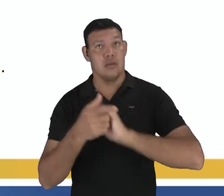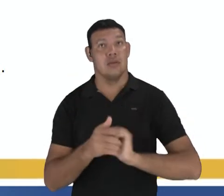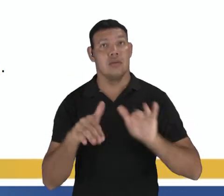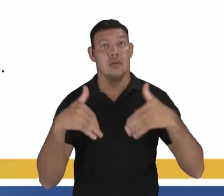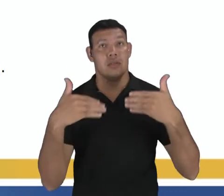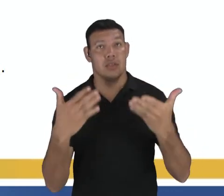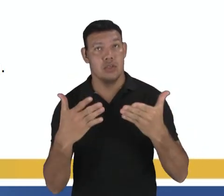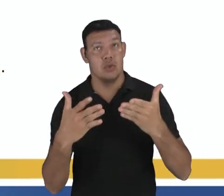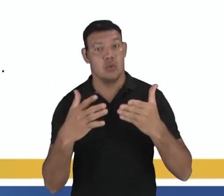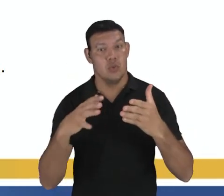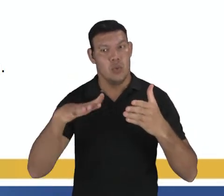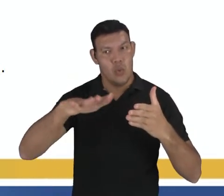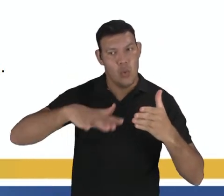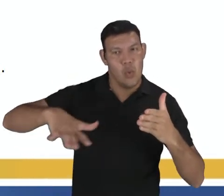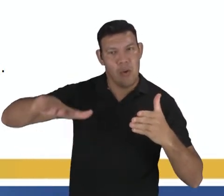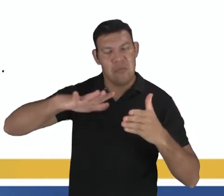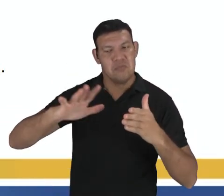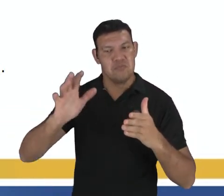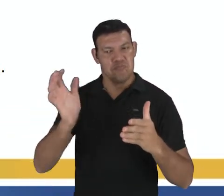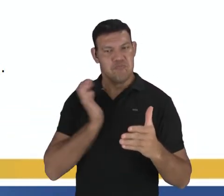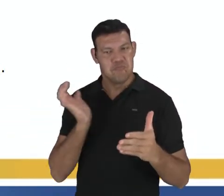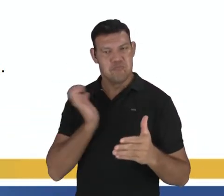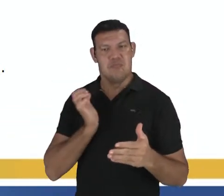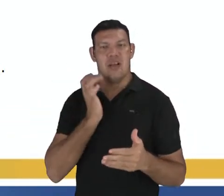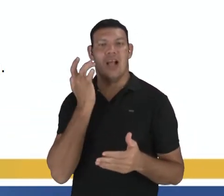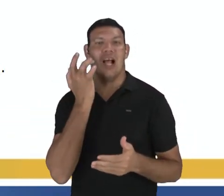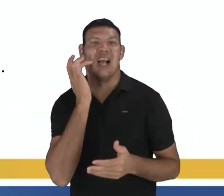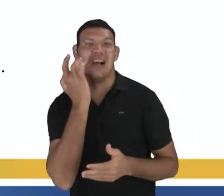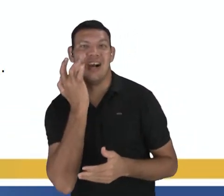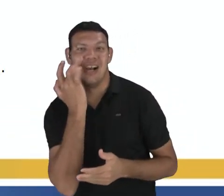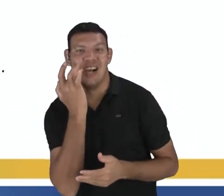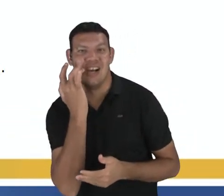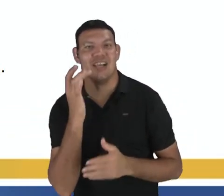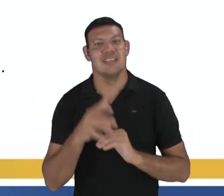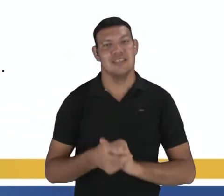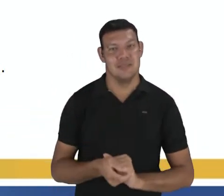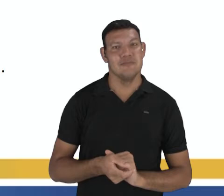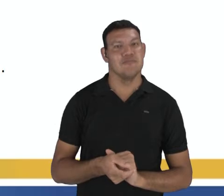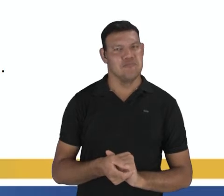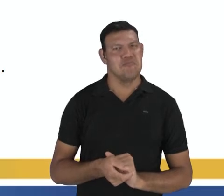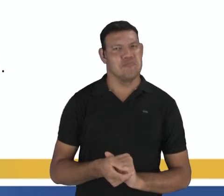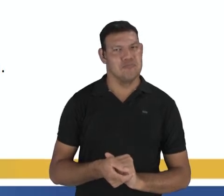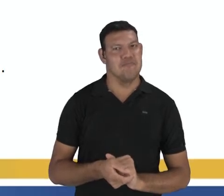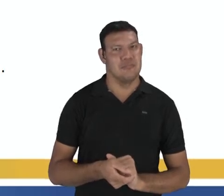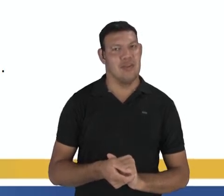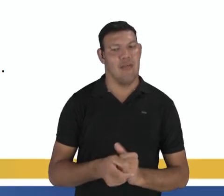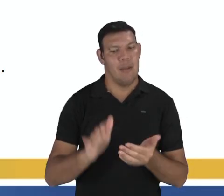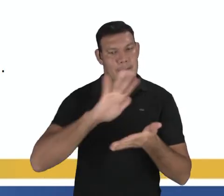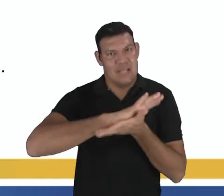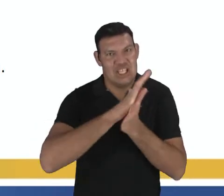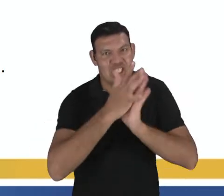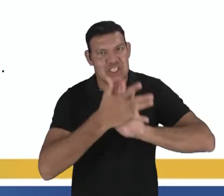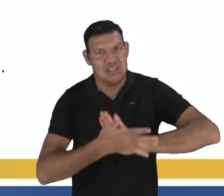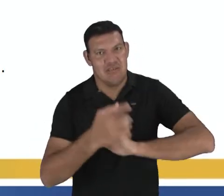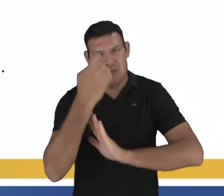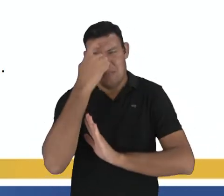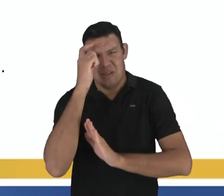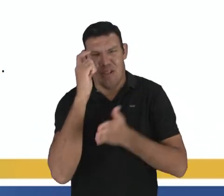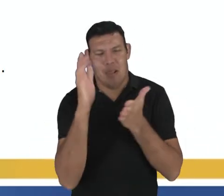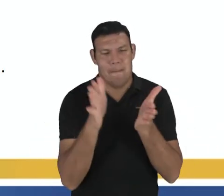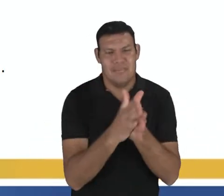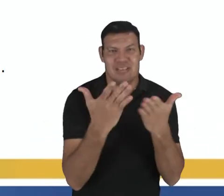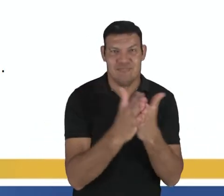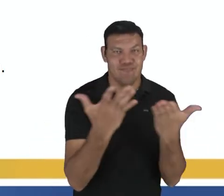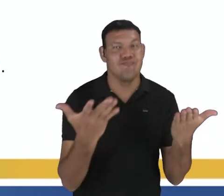a gente tem uma região muito rica em ouro, né, muito rica, aqui desconstruindo novamente aquela ideia de de só miséria,